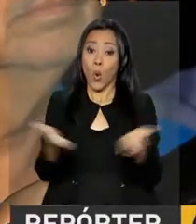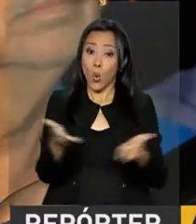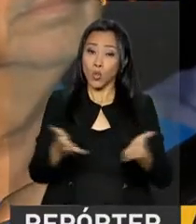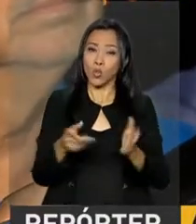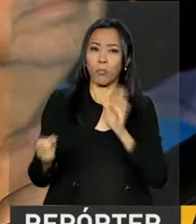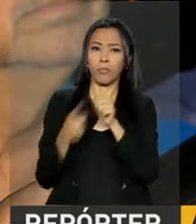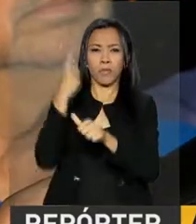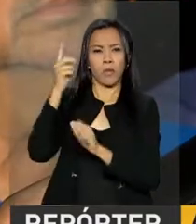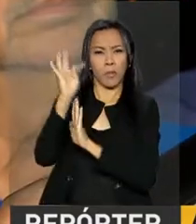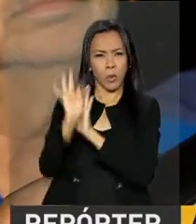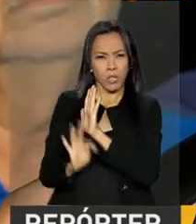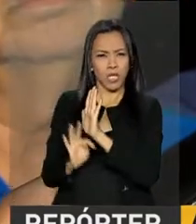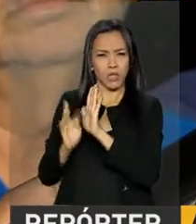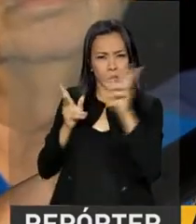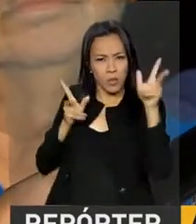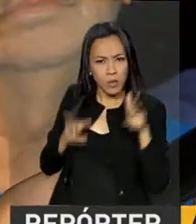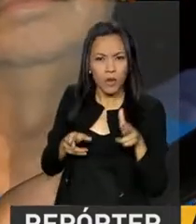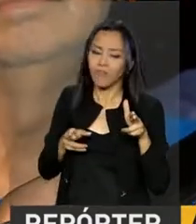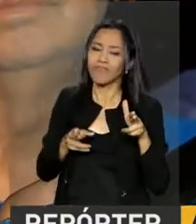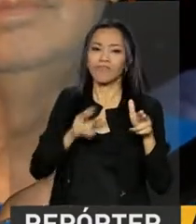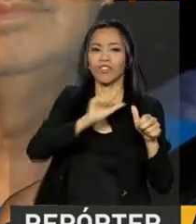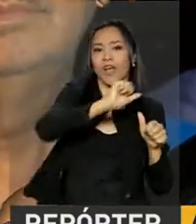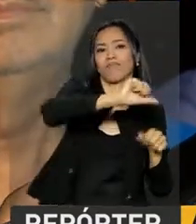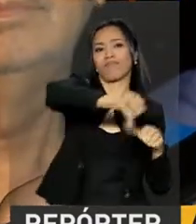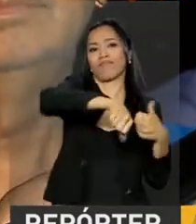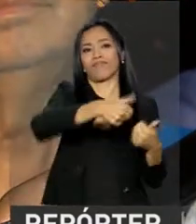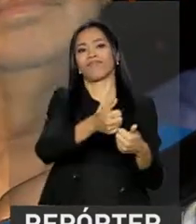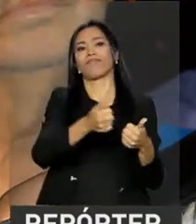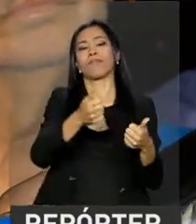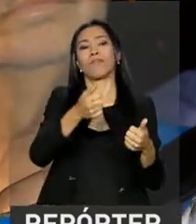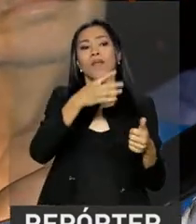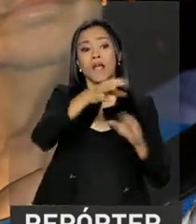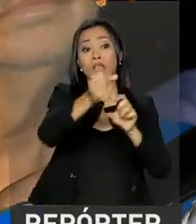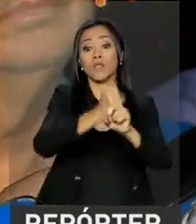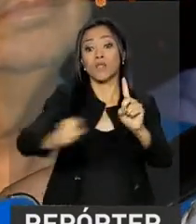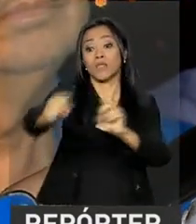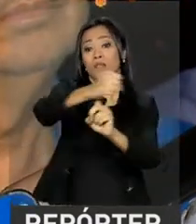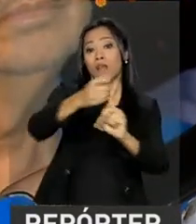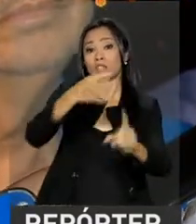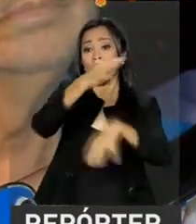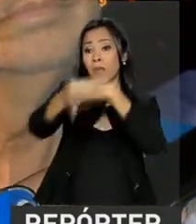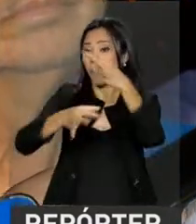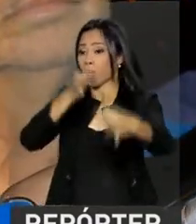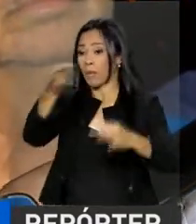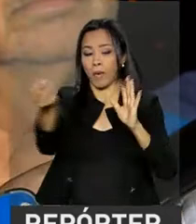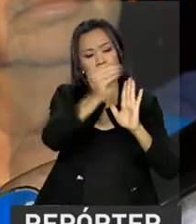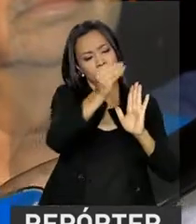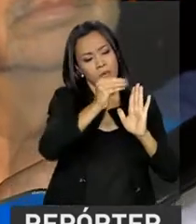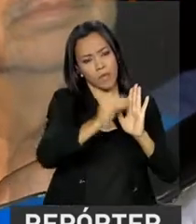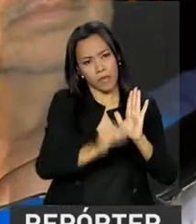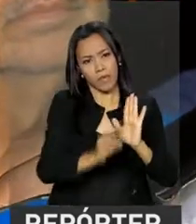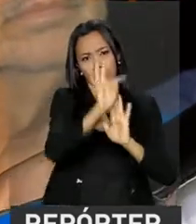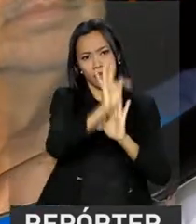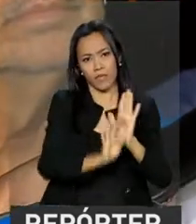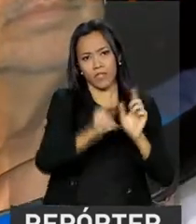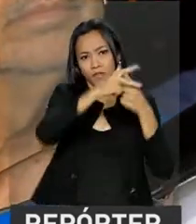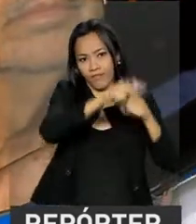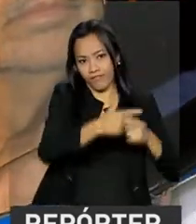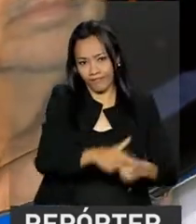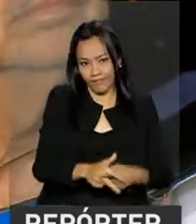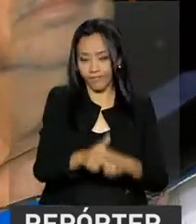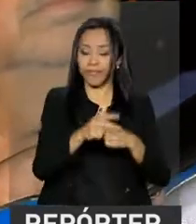enviado pelo governo é um projecto que foi construído pela sociedade brasileira porque na medida em que tivemos a oportunidade